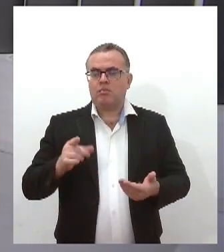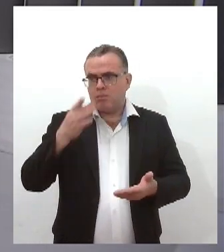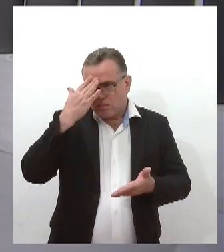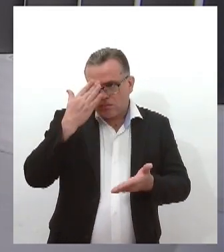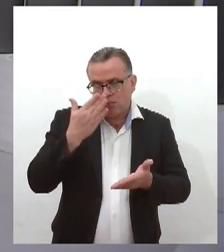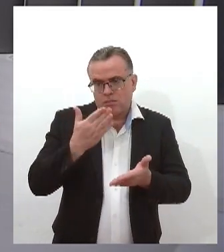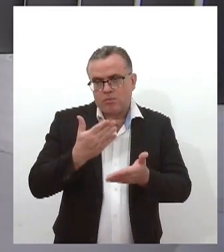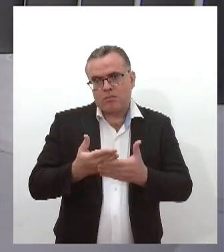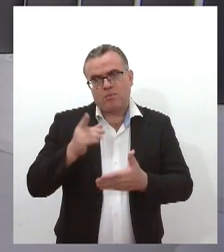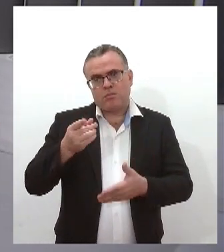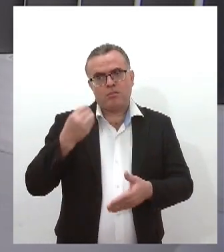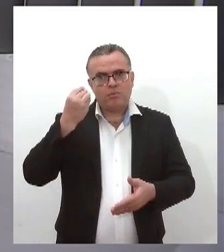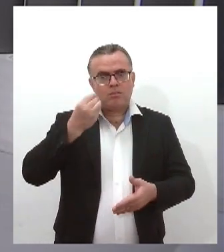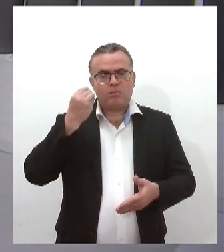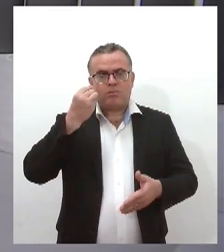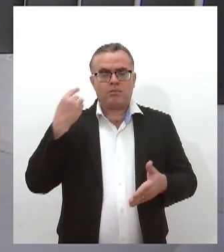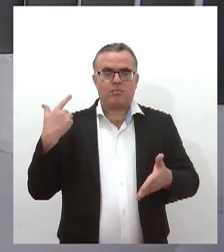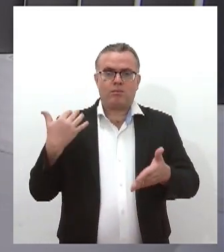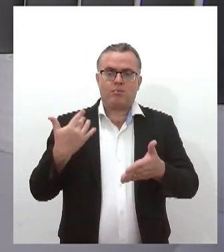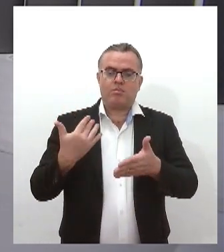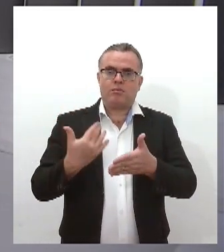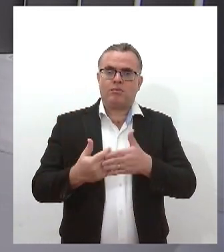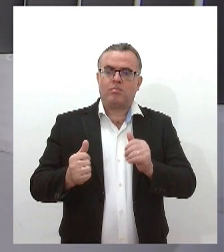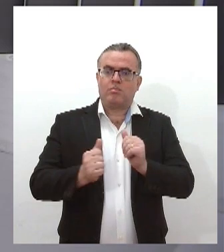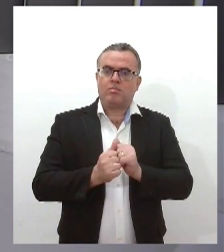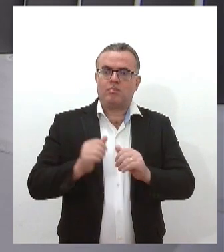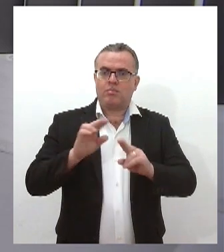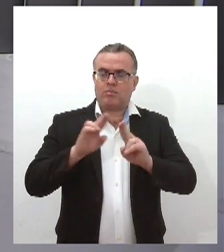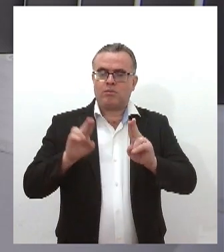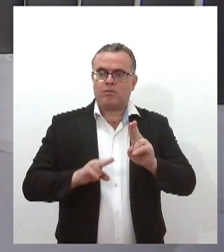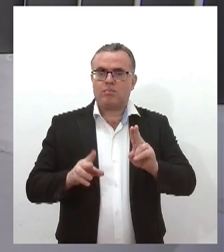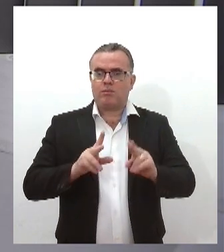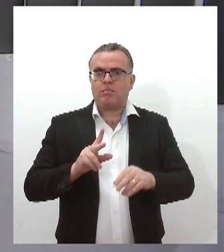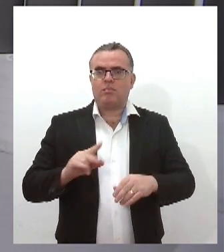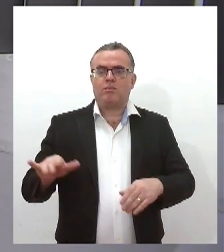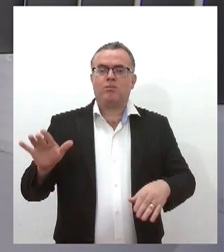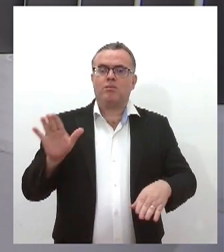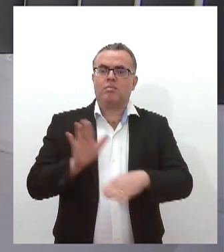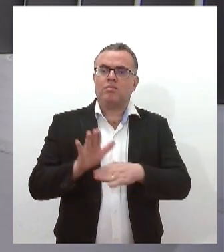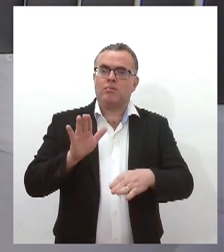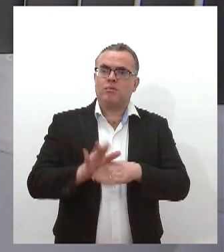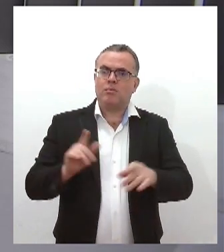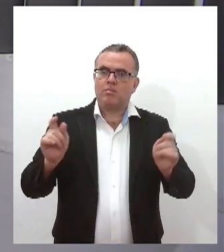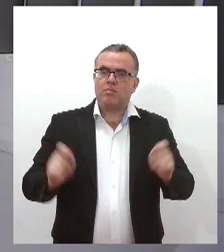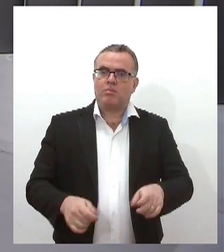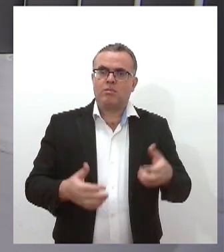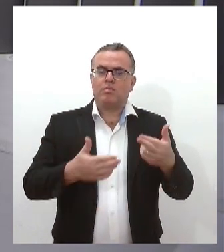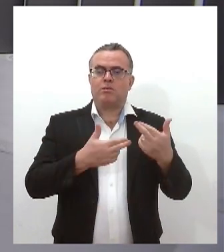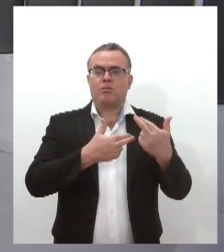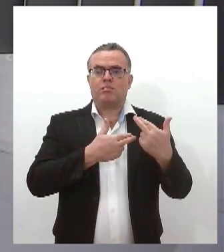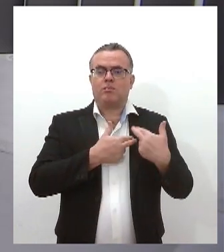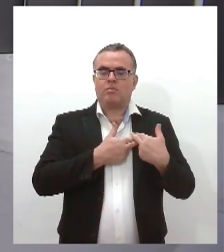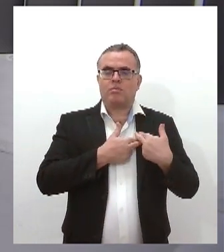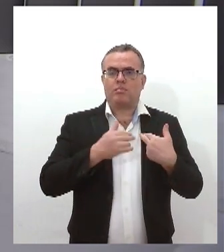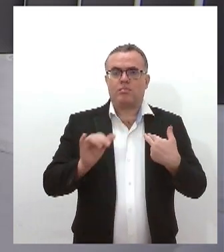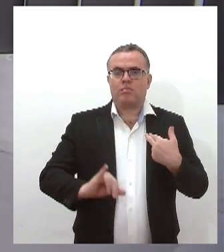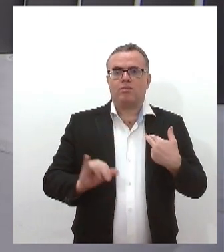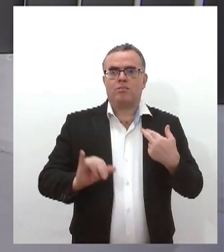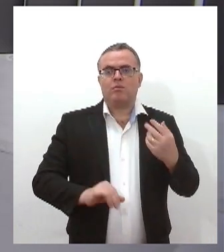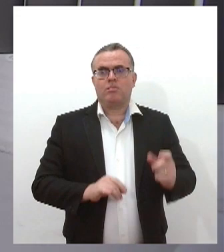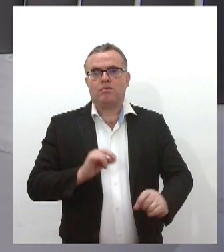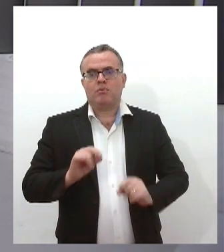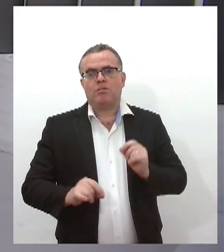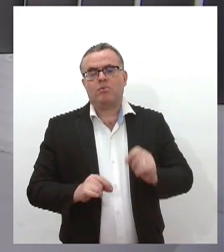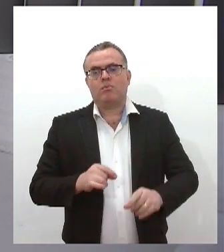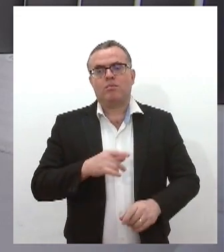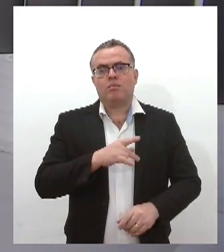experiência, né, junto ao UNALI vai contribuir, claro, para essa missão que é importantíssima, que é presidir essa comissão, já que